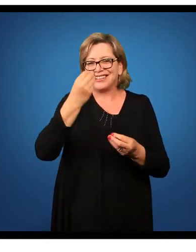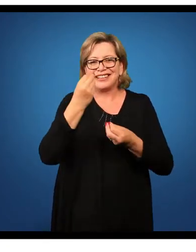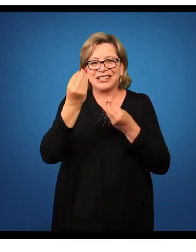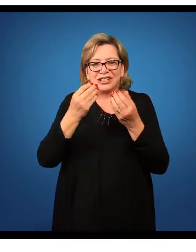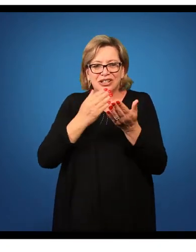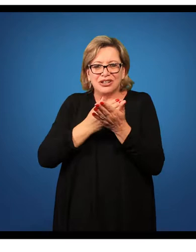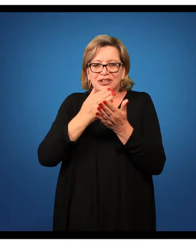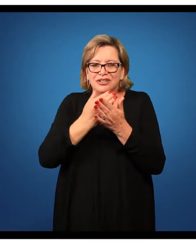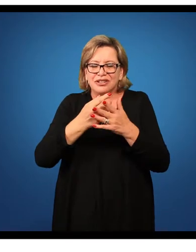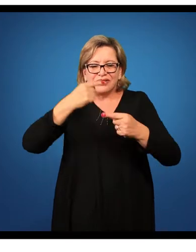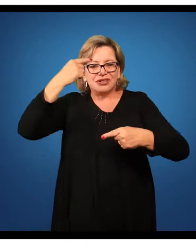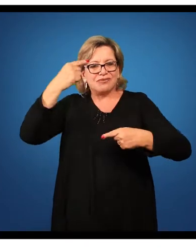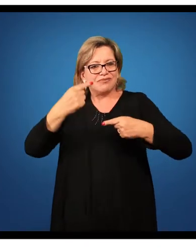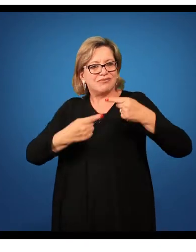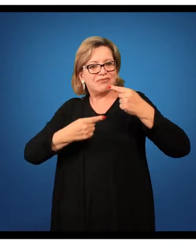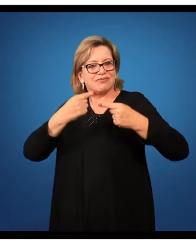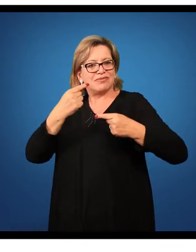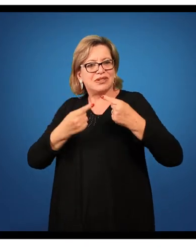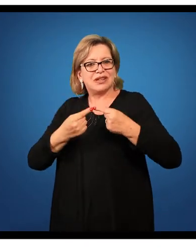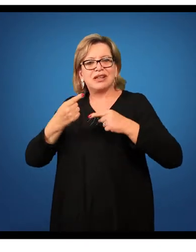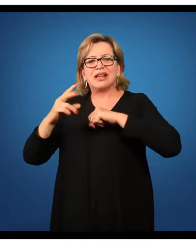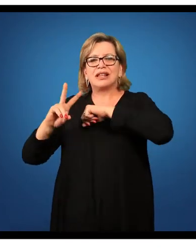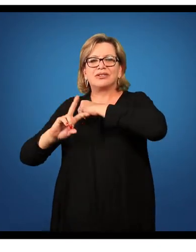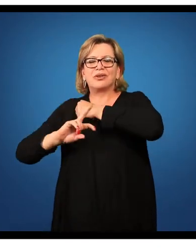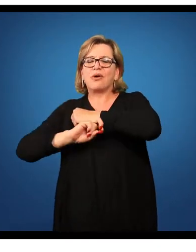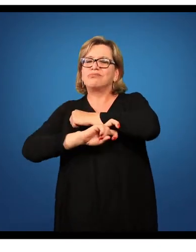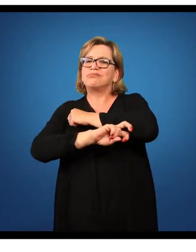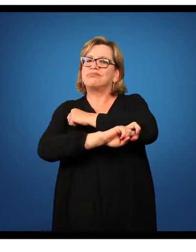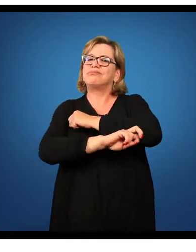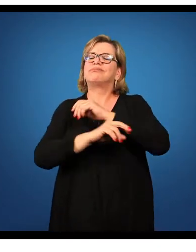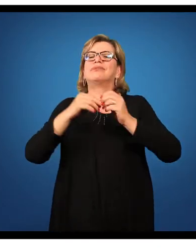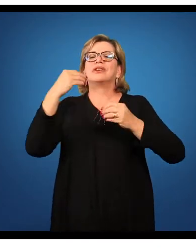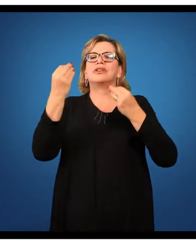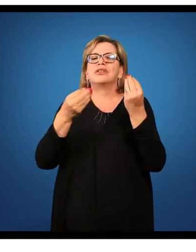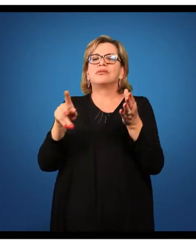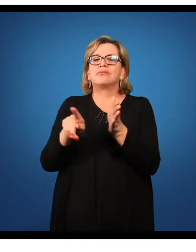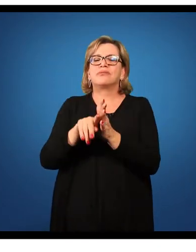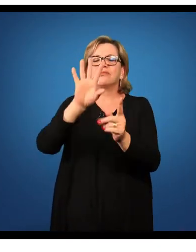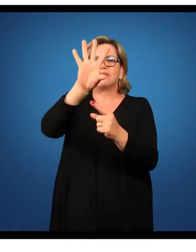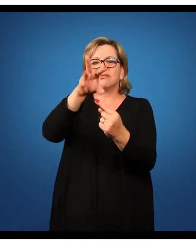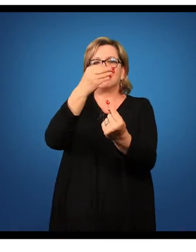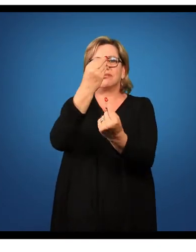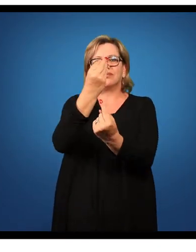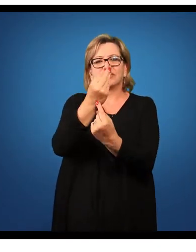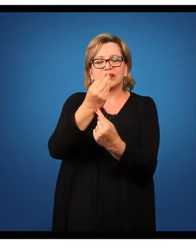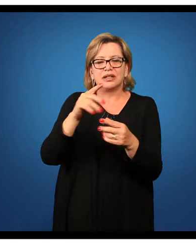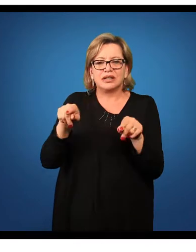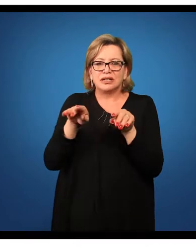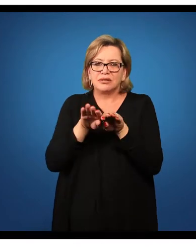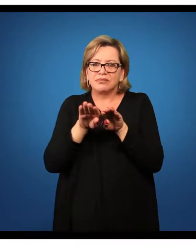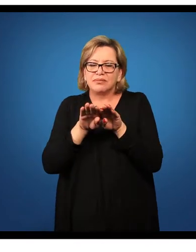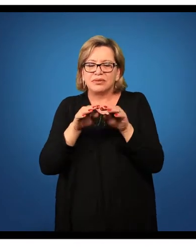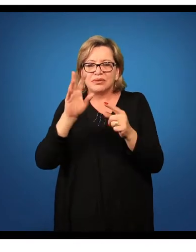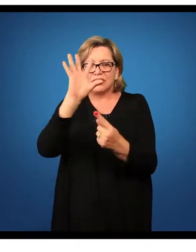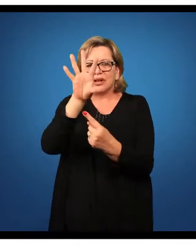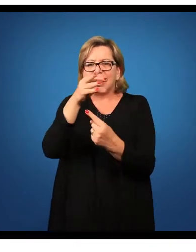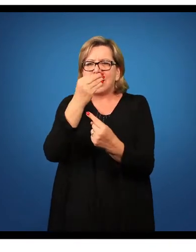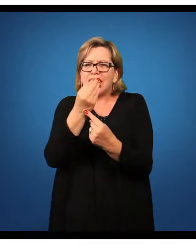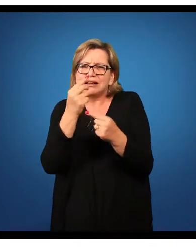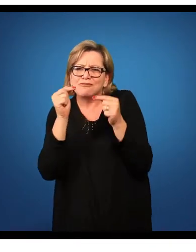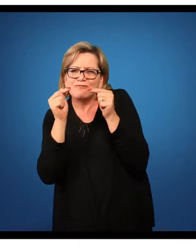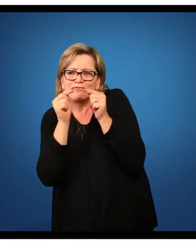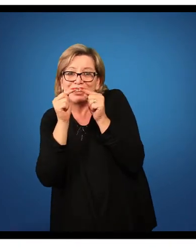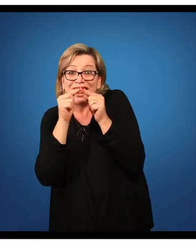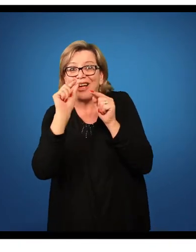discutiremos as concepções romantizadas de arte principalmente quando a arte é associada ao conceito de belo